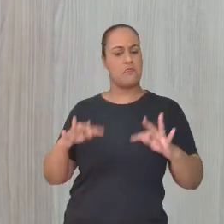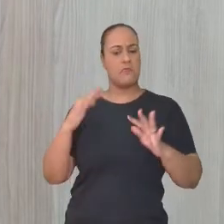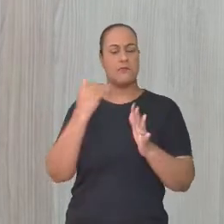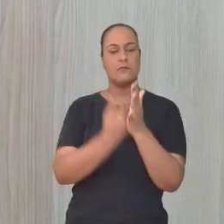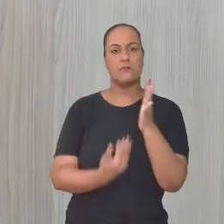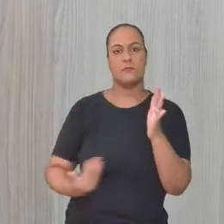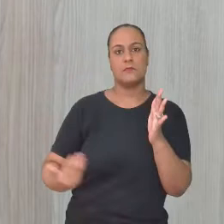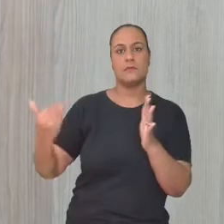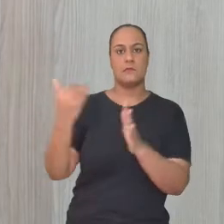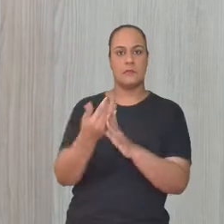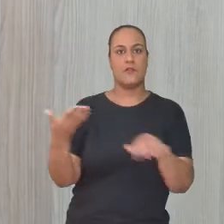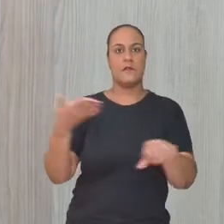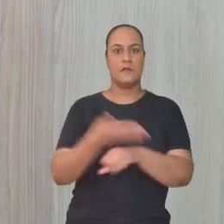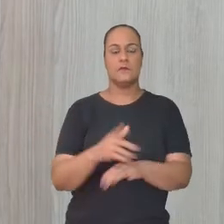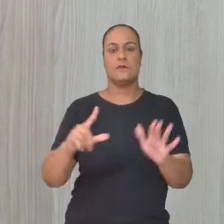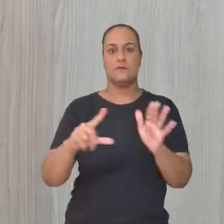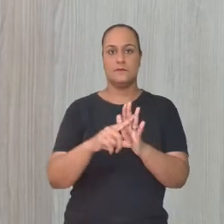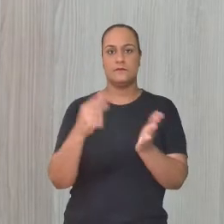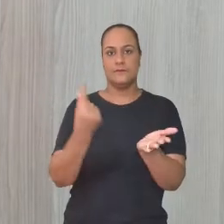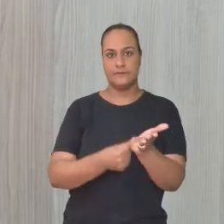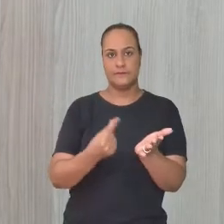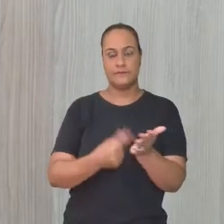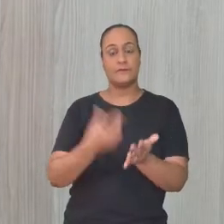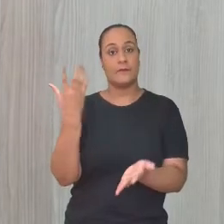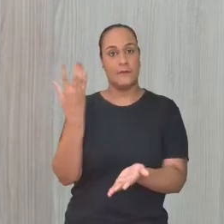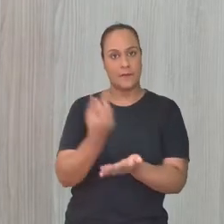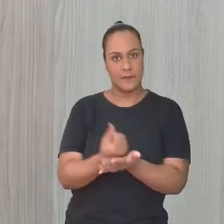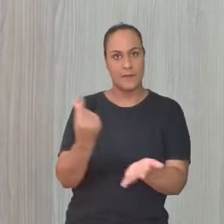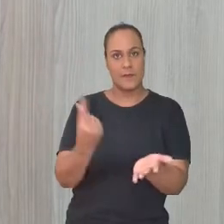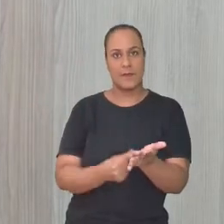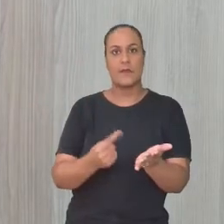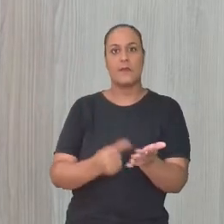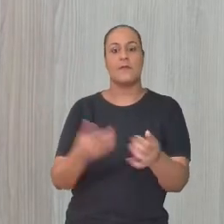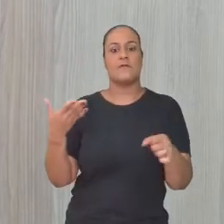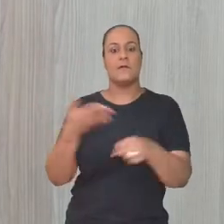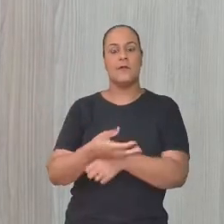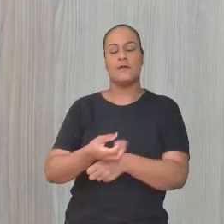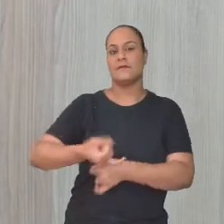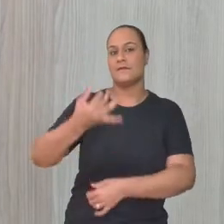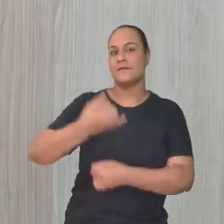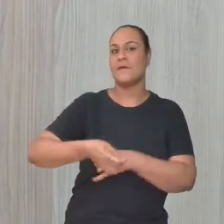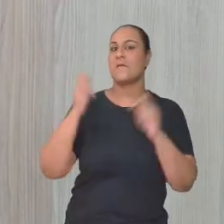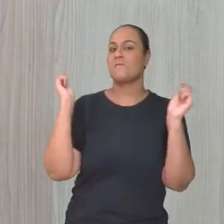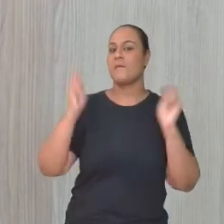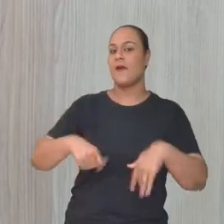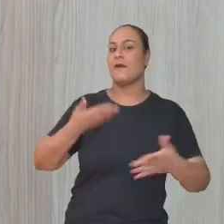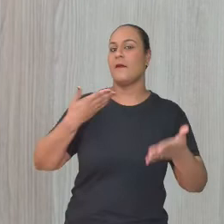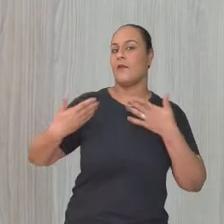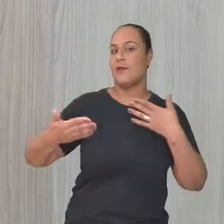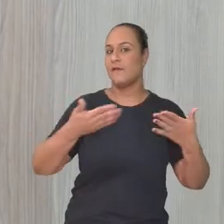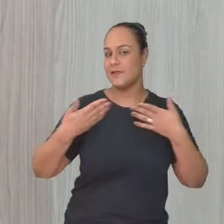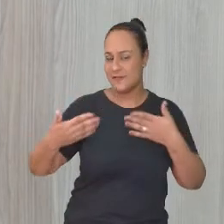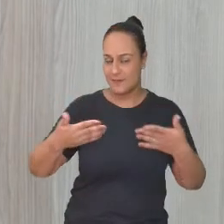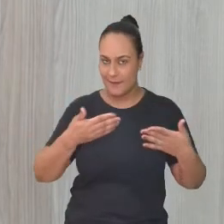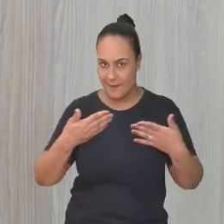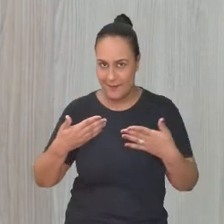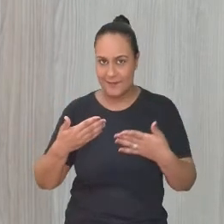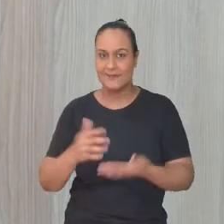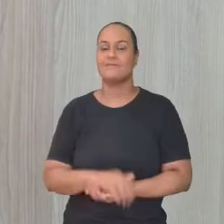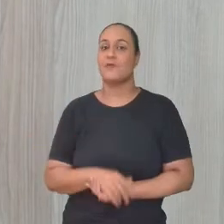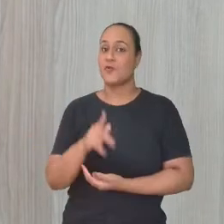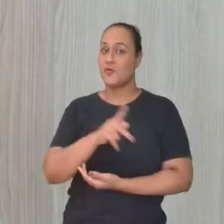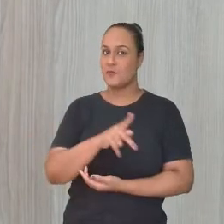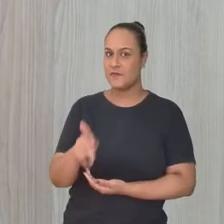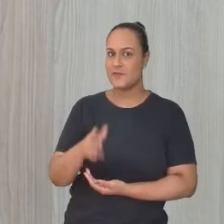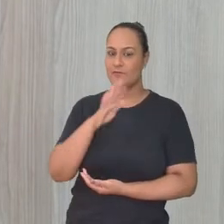vai lhe jogar para a loja de aplicativo, você baixa o Educa Recife e interage aqui comigo. Pode conversar, olha só, hein? Você pode conversar com o